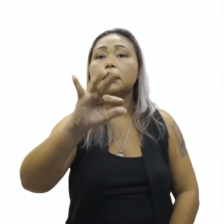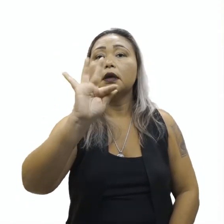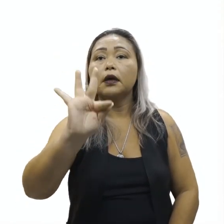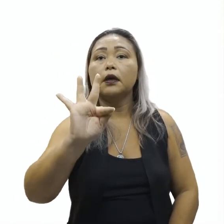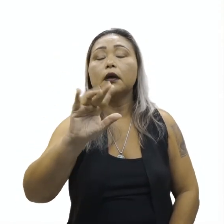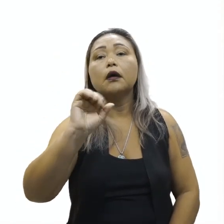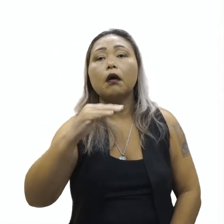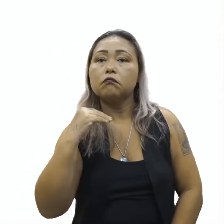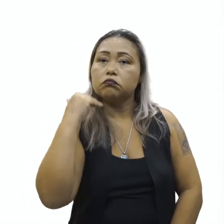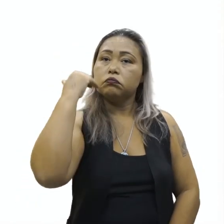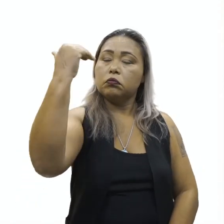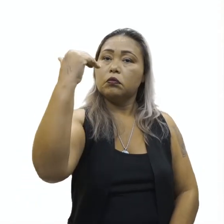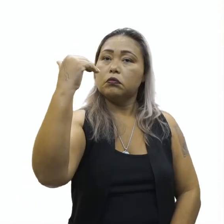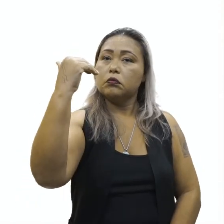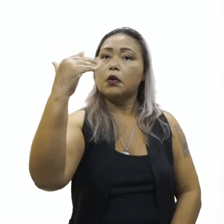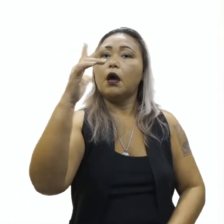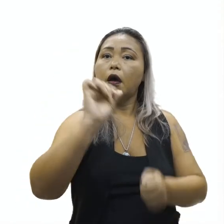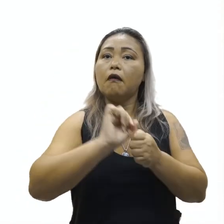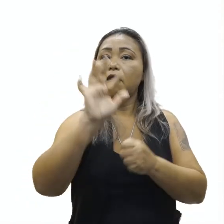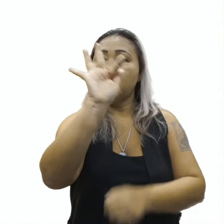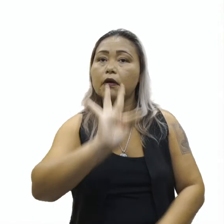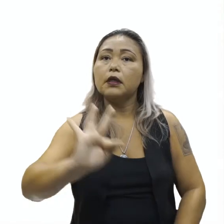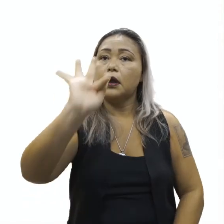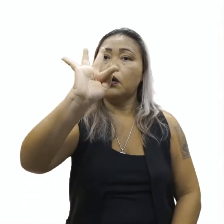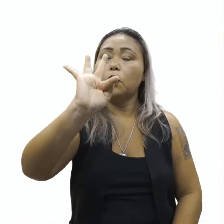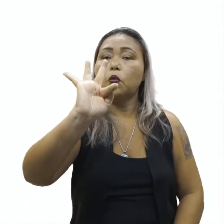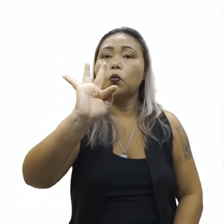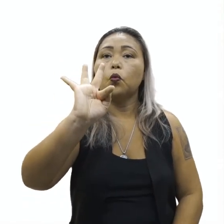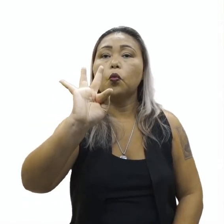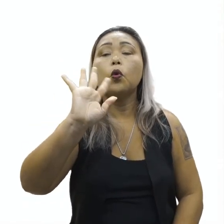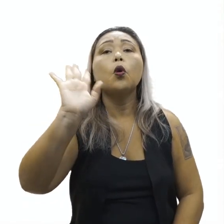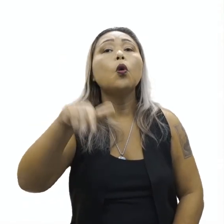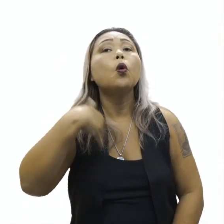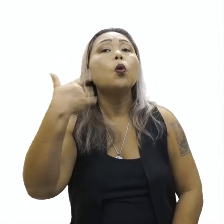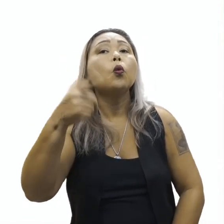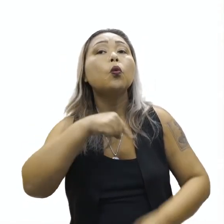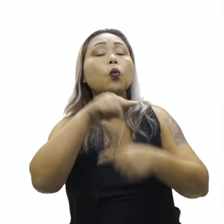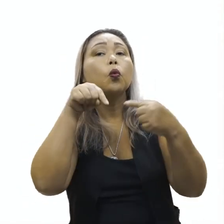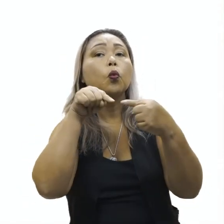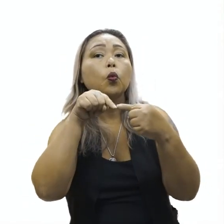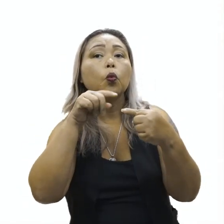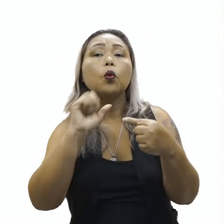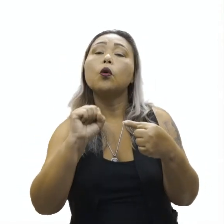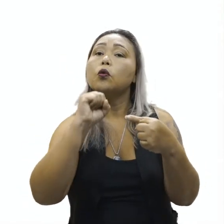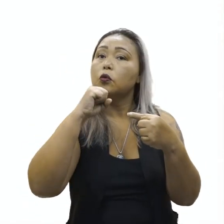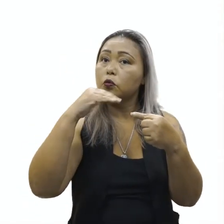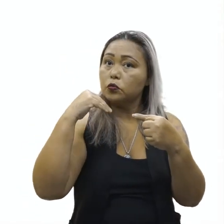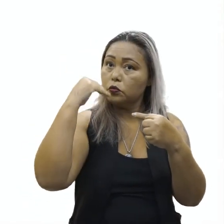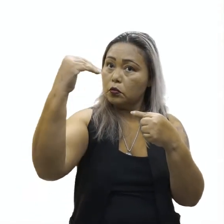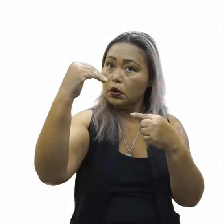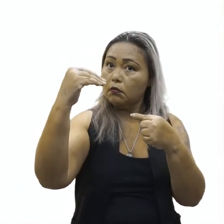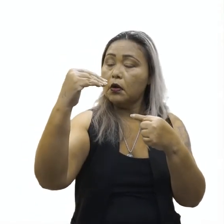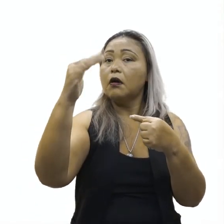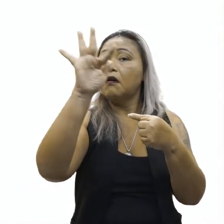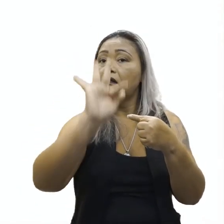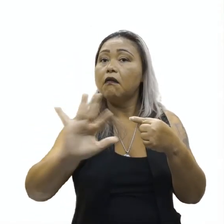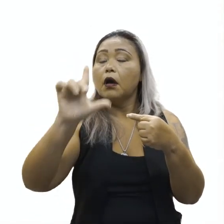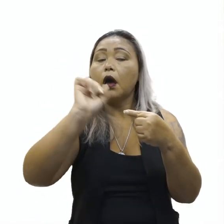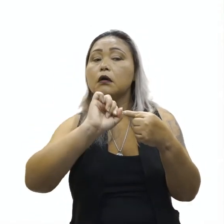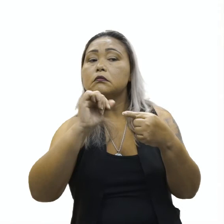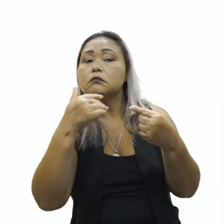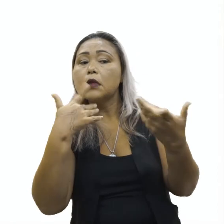Supremo Tribunal Federal, né? A função básica do Supremo Tribunal Federal é estar sempre atentos